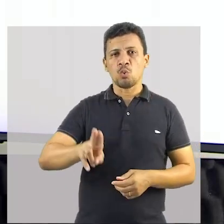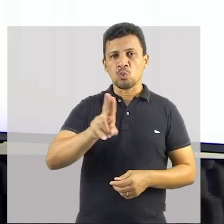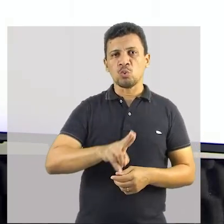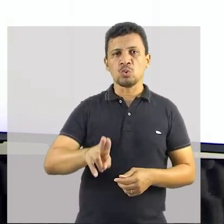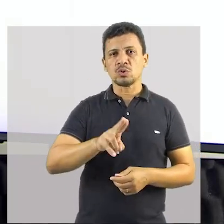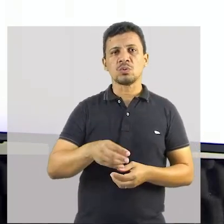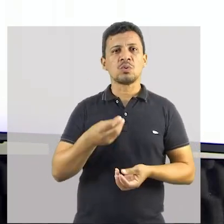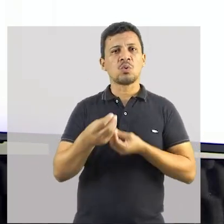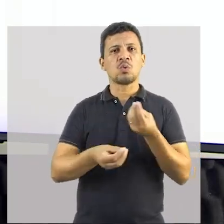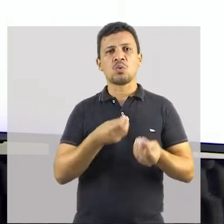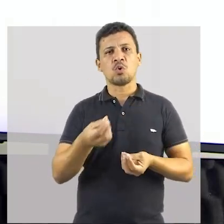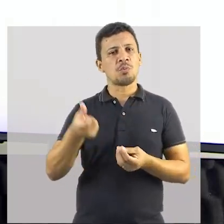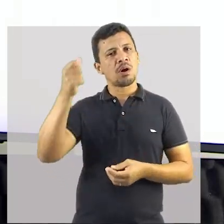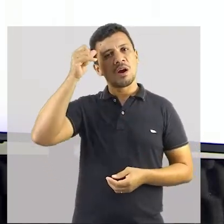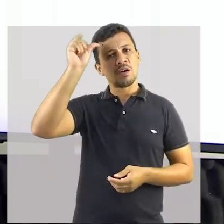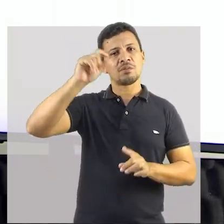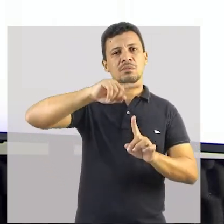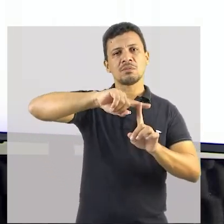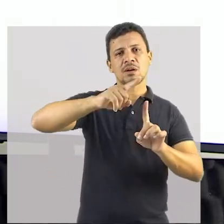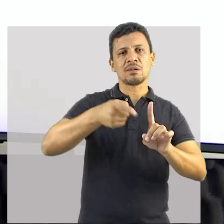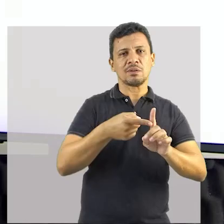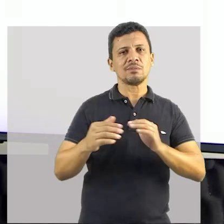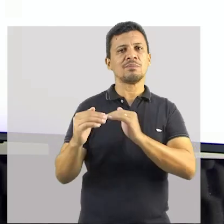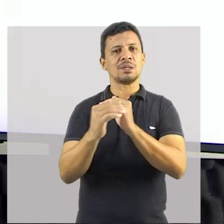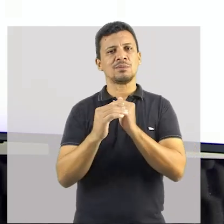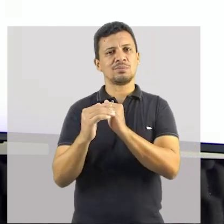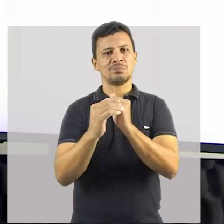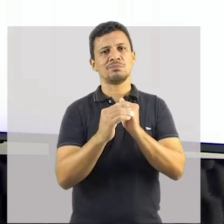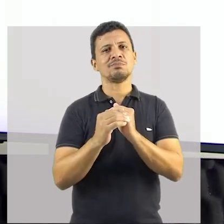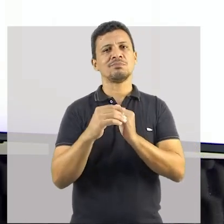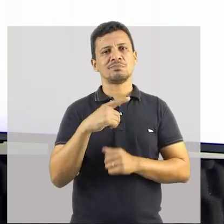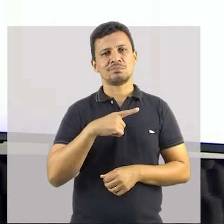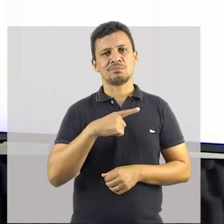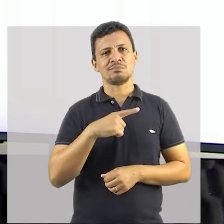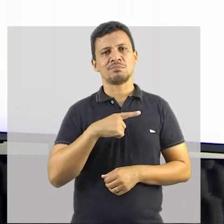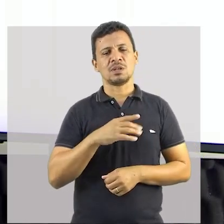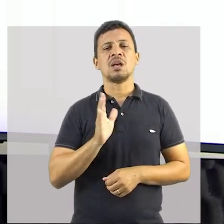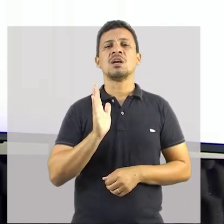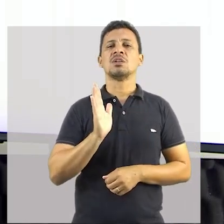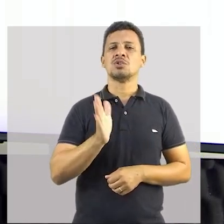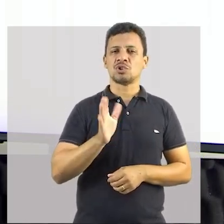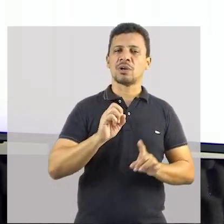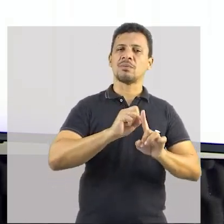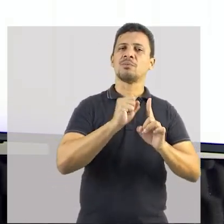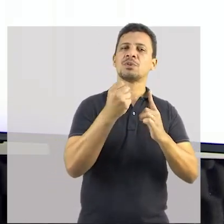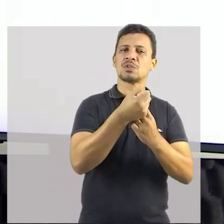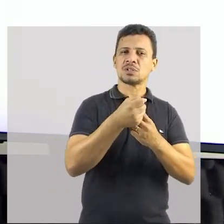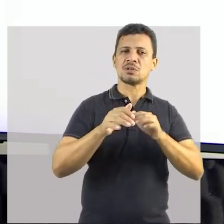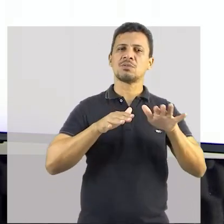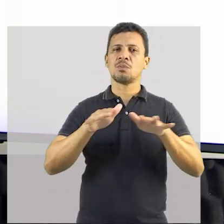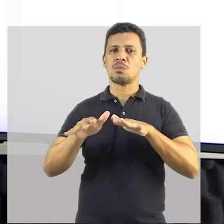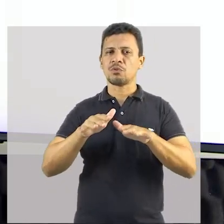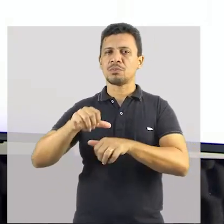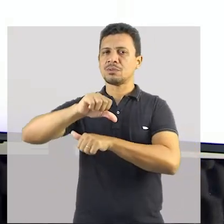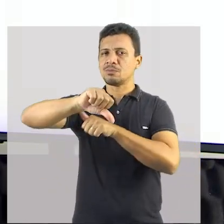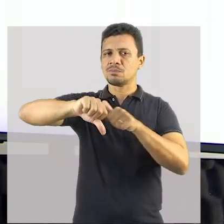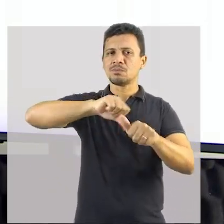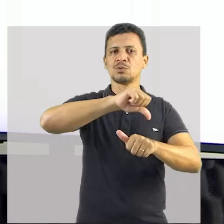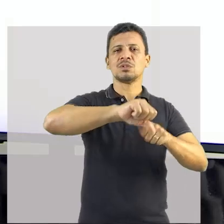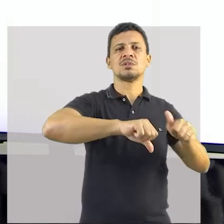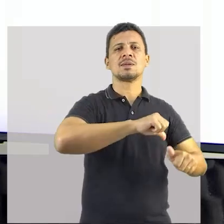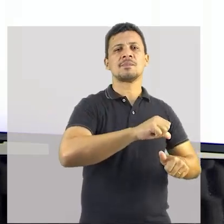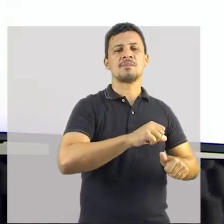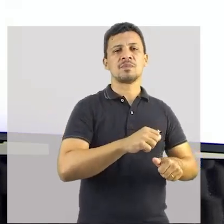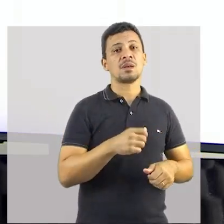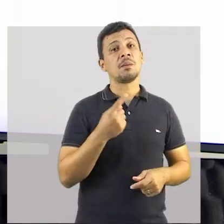métodos contraceptivos está muito mais padronizado. Então significa que já é uma sociedade que está em movimento de mudança.